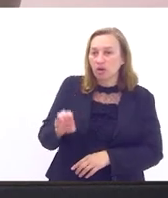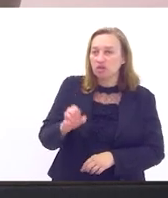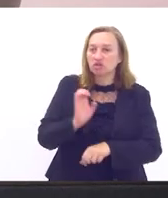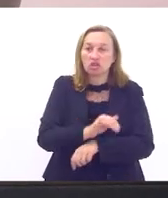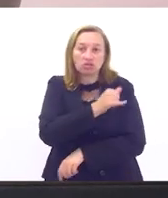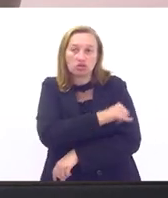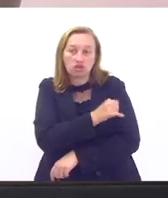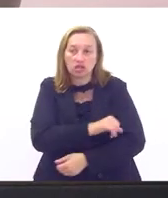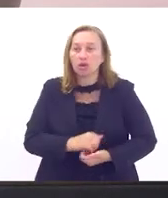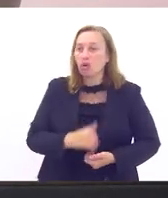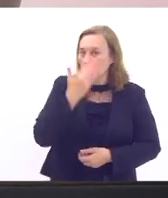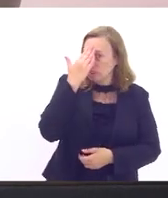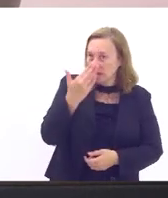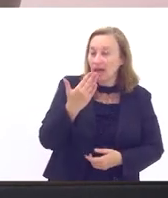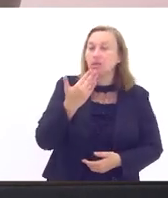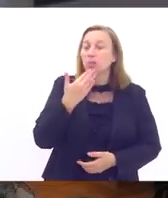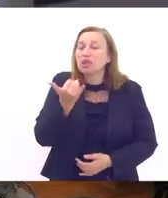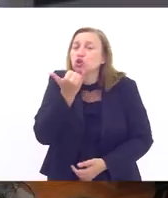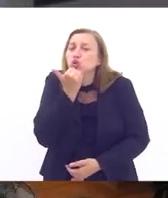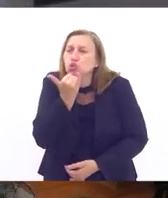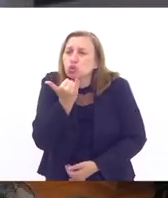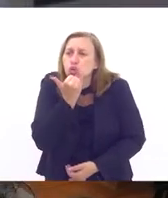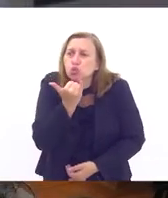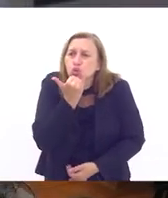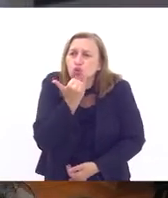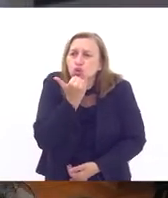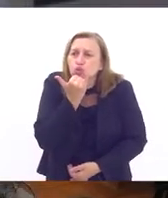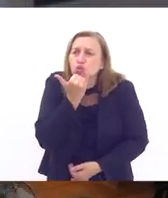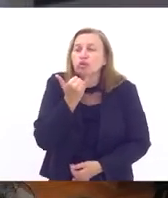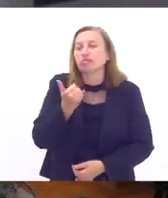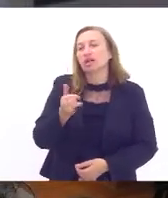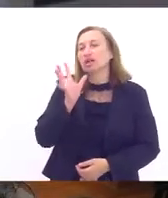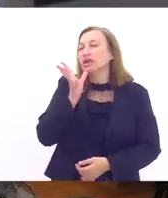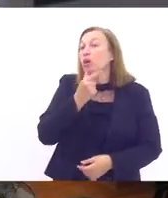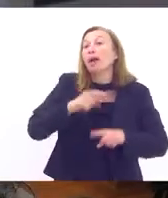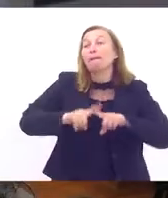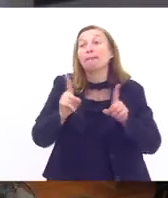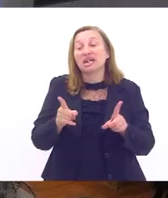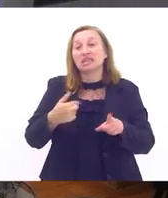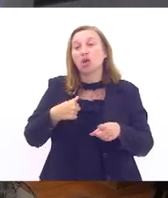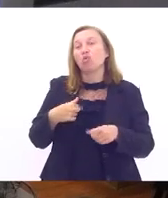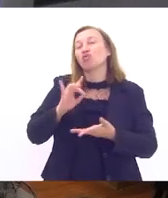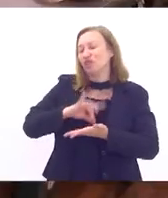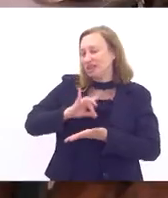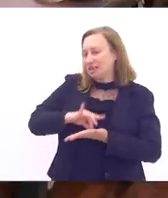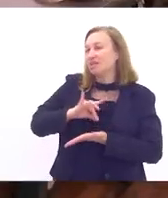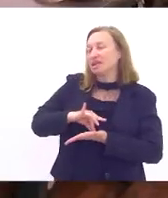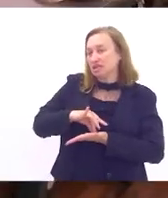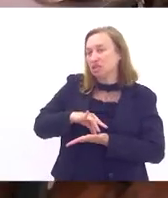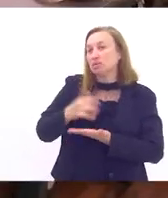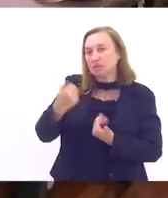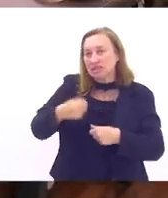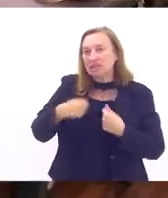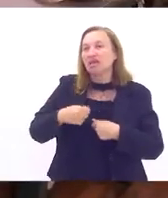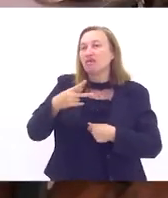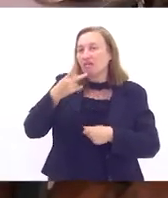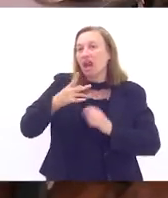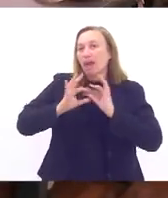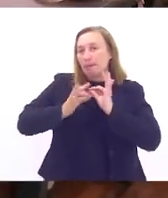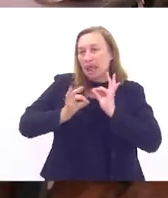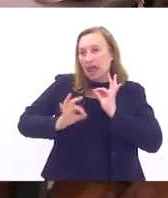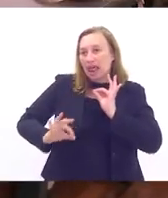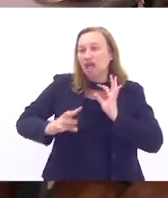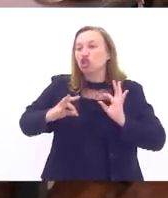Janeiro. Muito obrigado, peço escusas pela demora, mas eu estava realmente muito... Todas